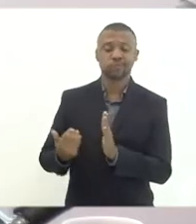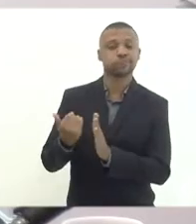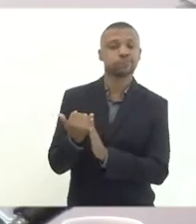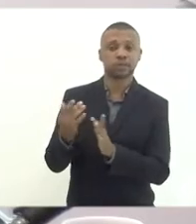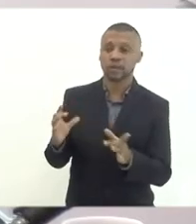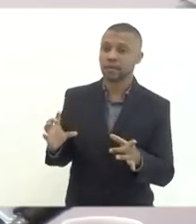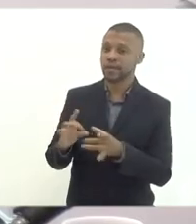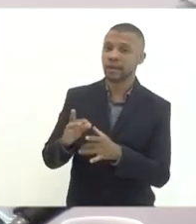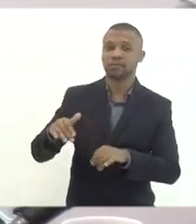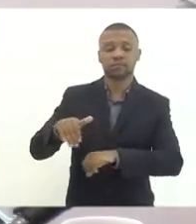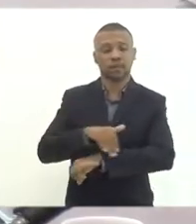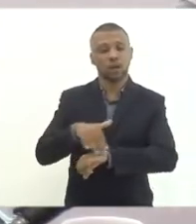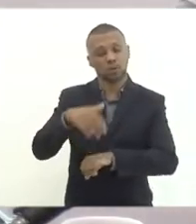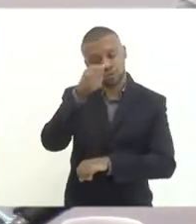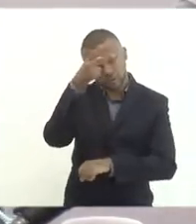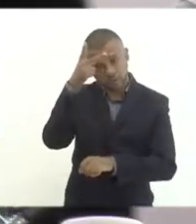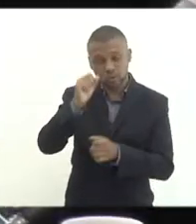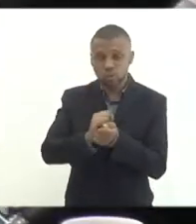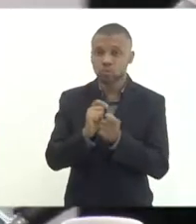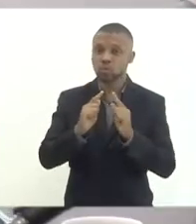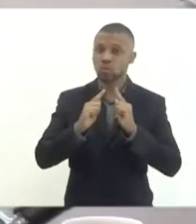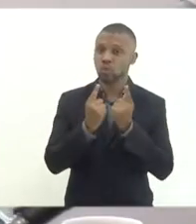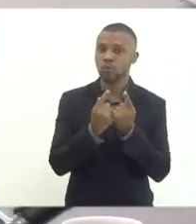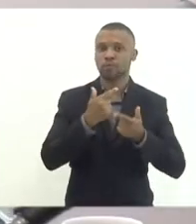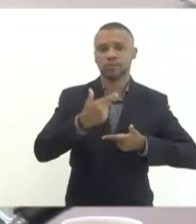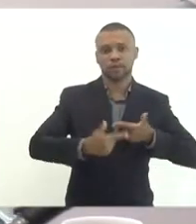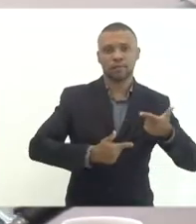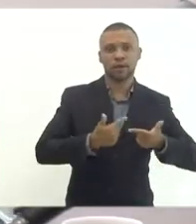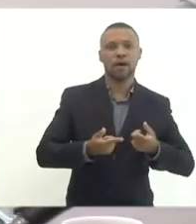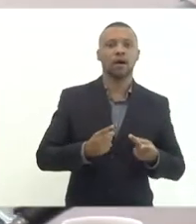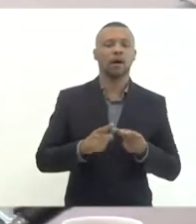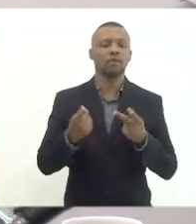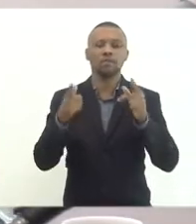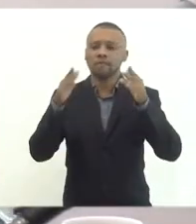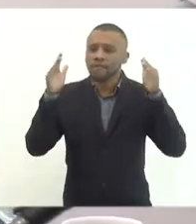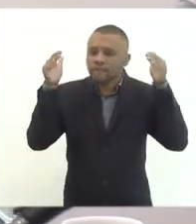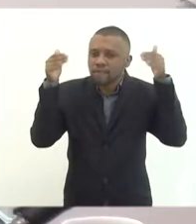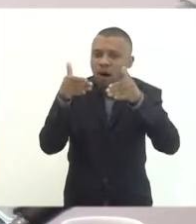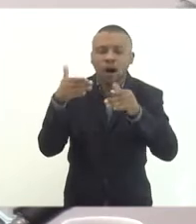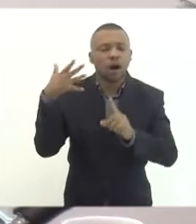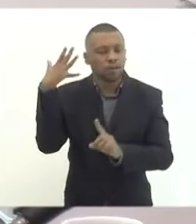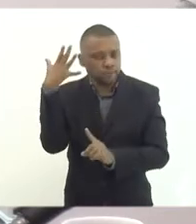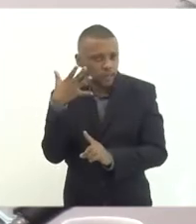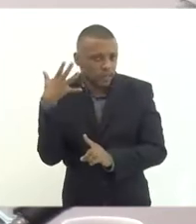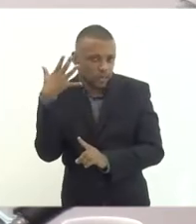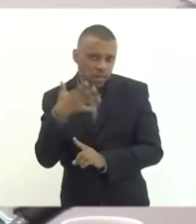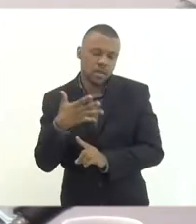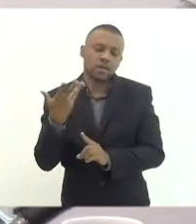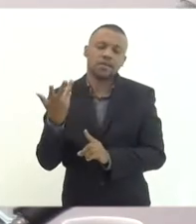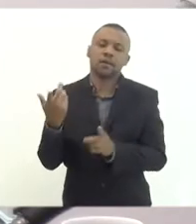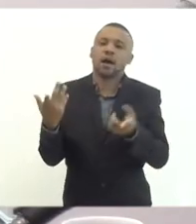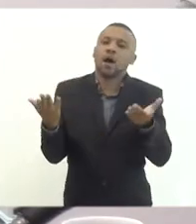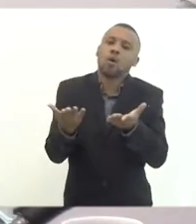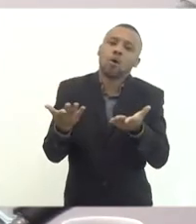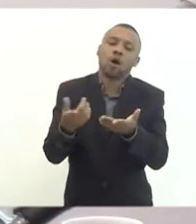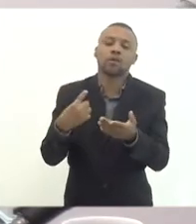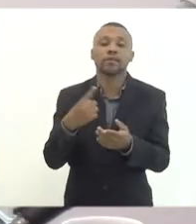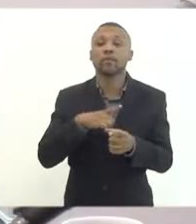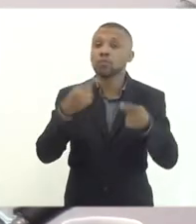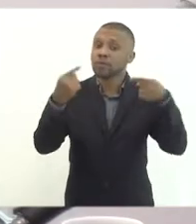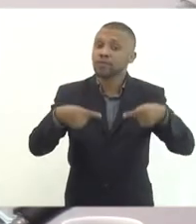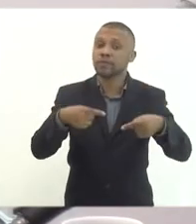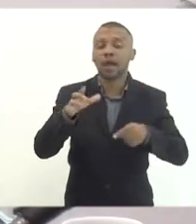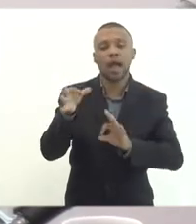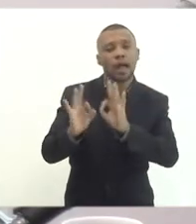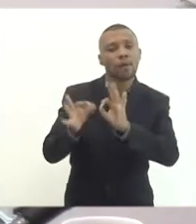então um jeito é isso como fóruns com debates de integração um grande desafio agora sistema de informação a